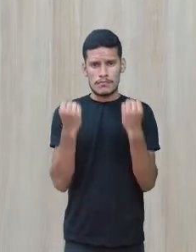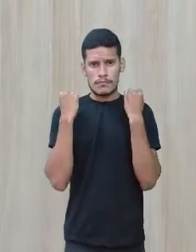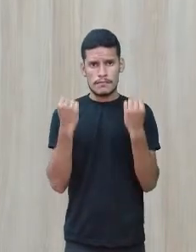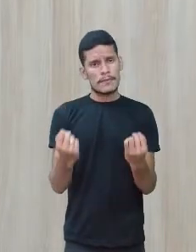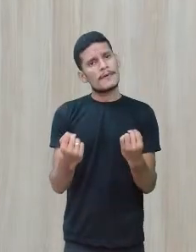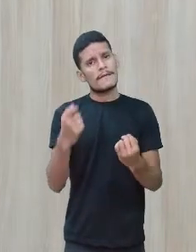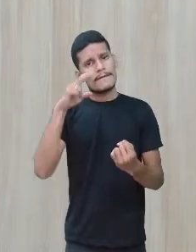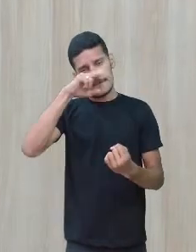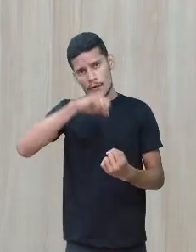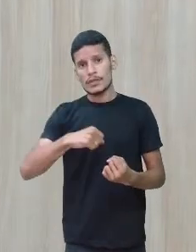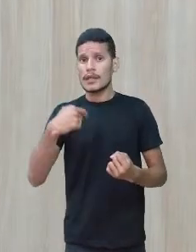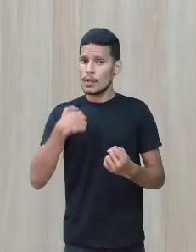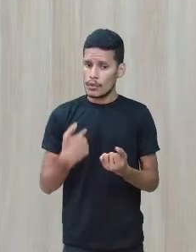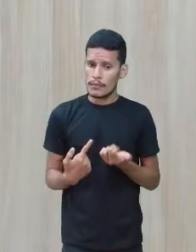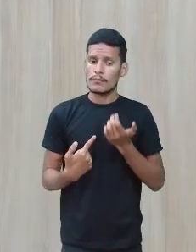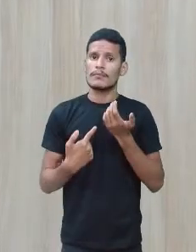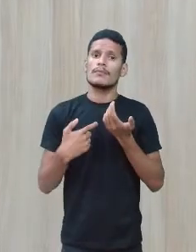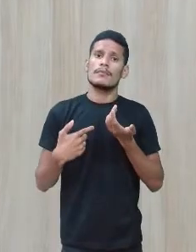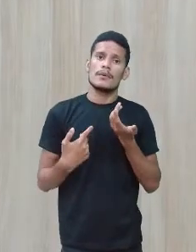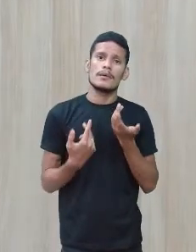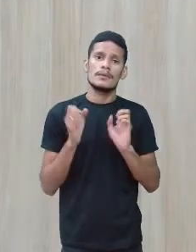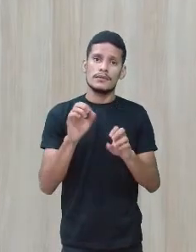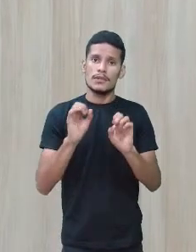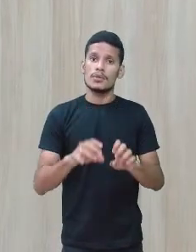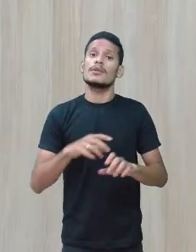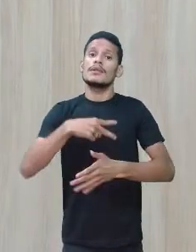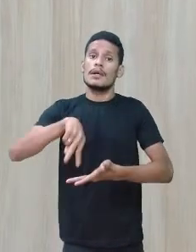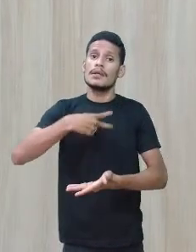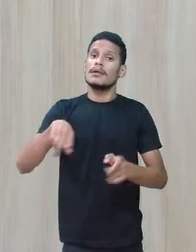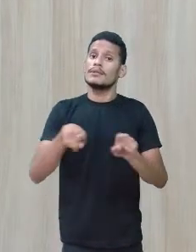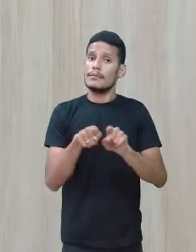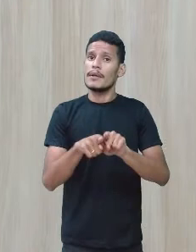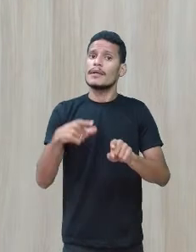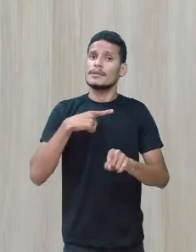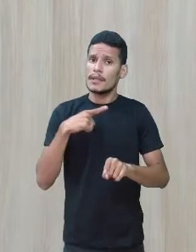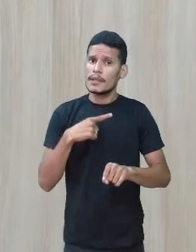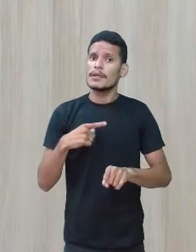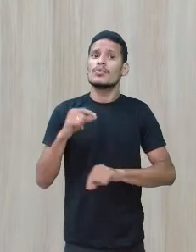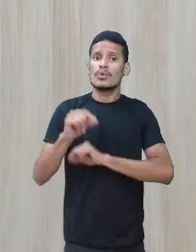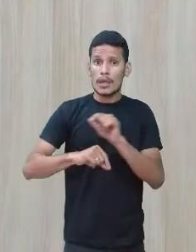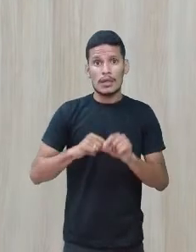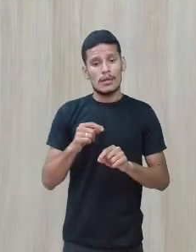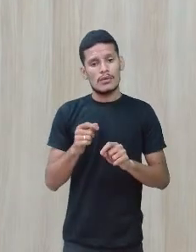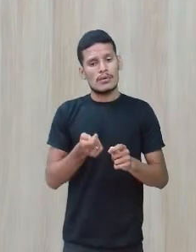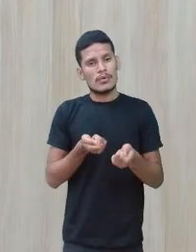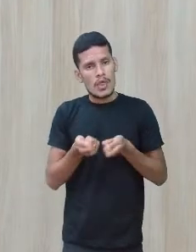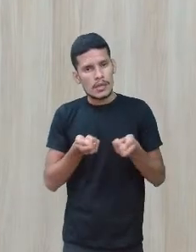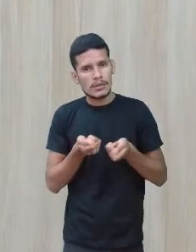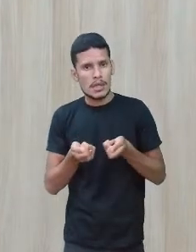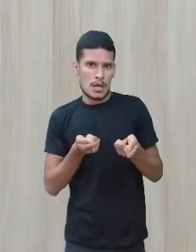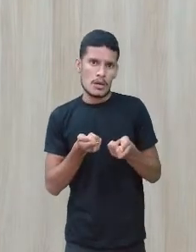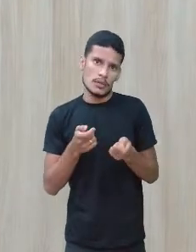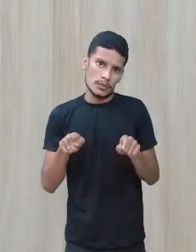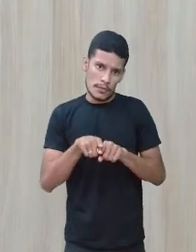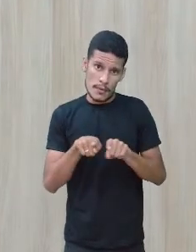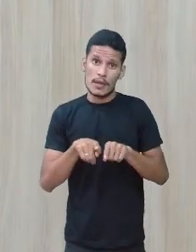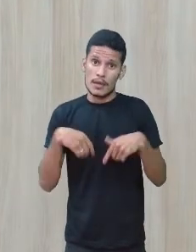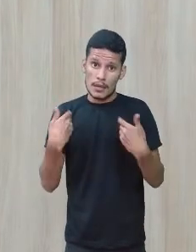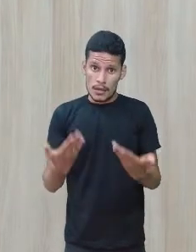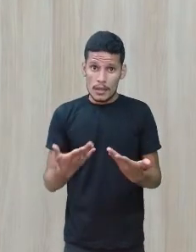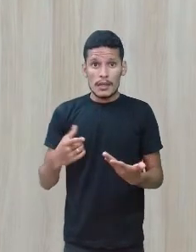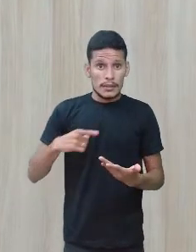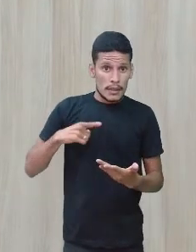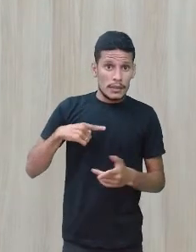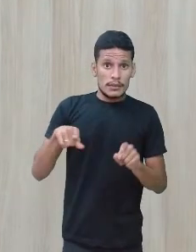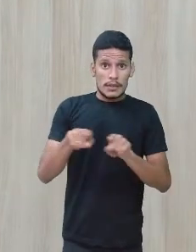força, né? Eu dou aula de dança, então tem um pouco aí de coordenação motora, pouco não, tem muito, de coordenação motora, tem aí